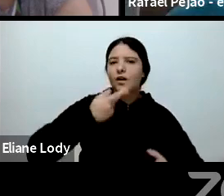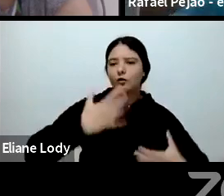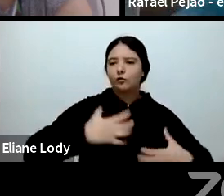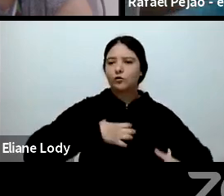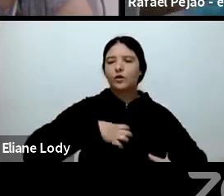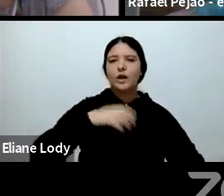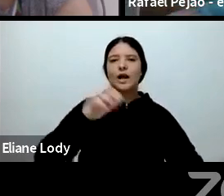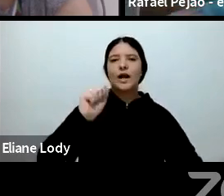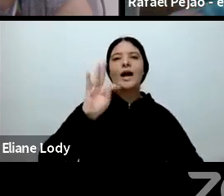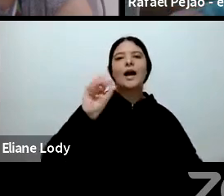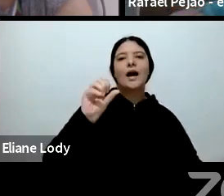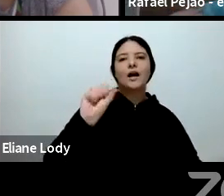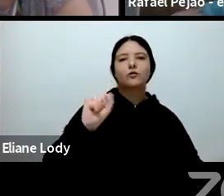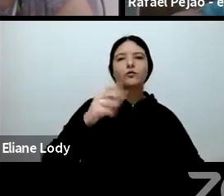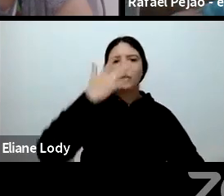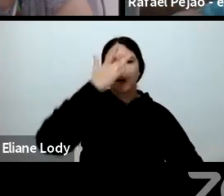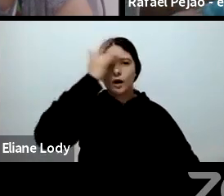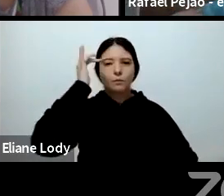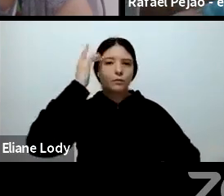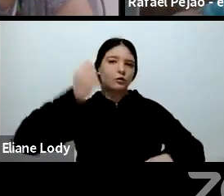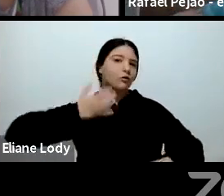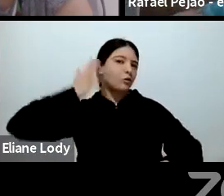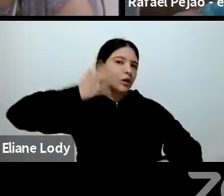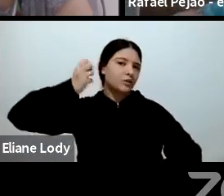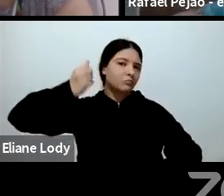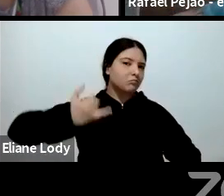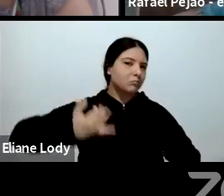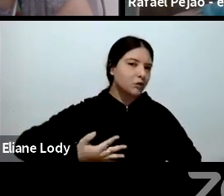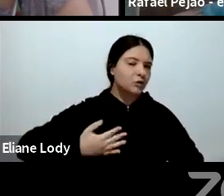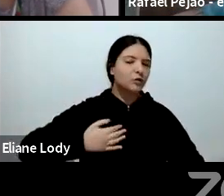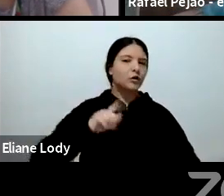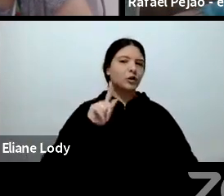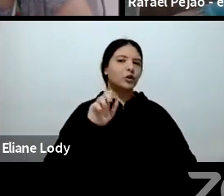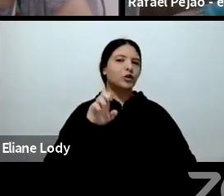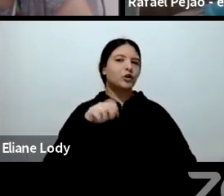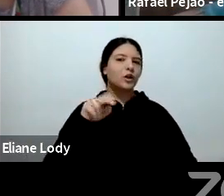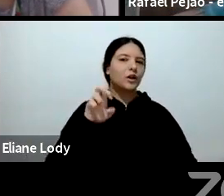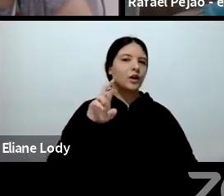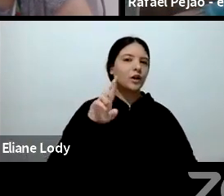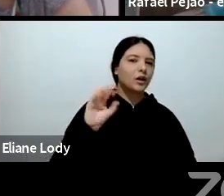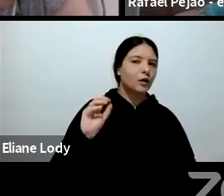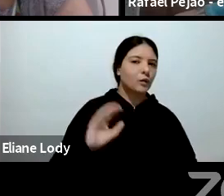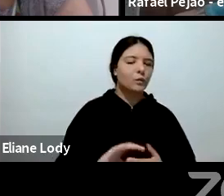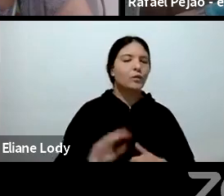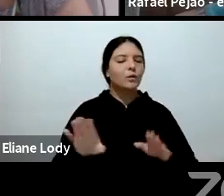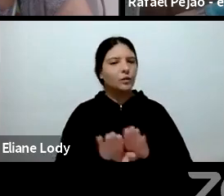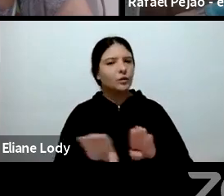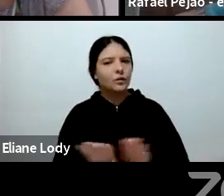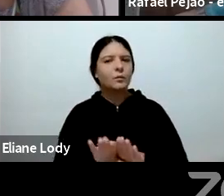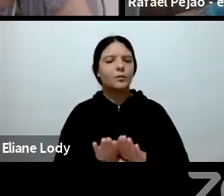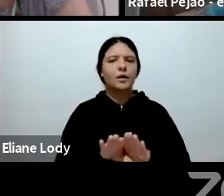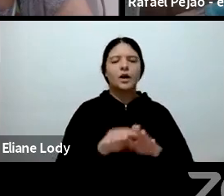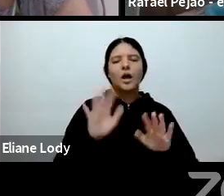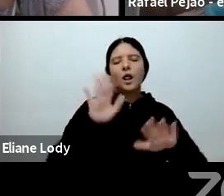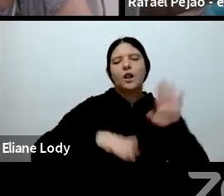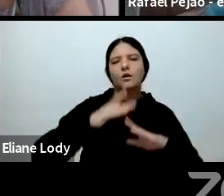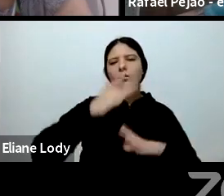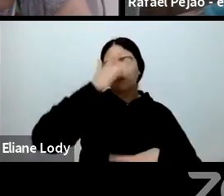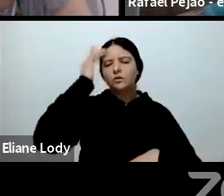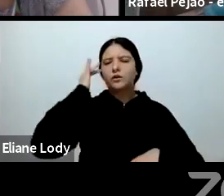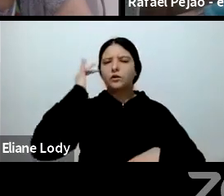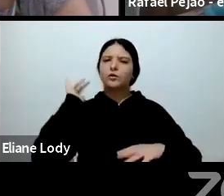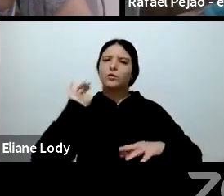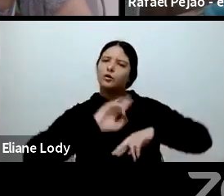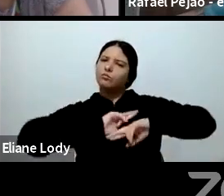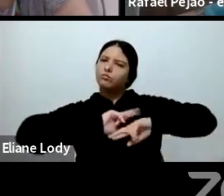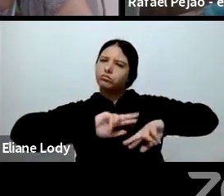gêneros discursivos, né, os enquadramentos, né, que olha para esses múltiplos